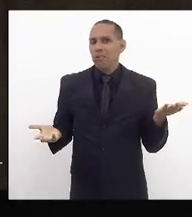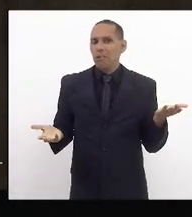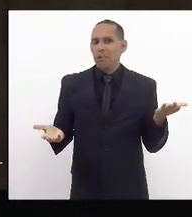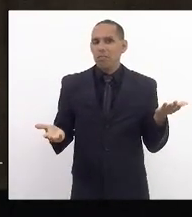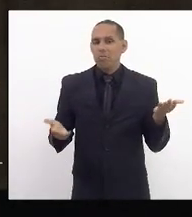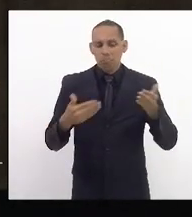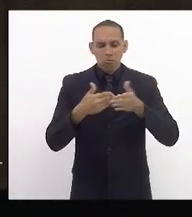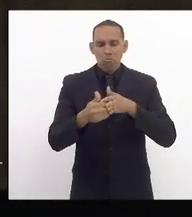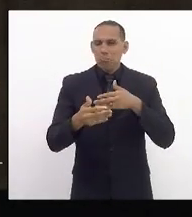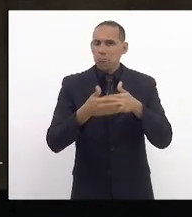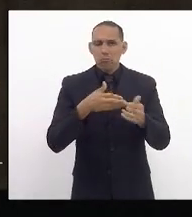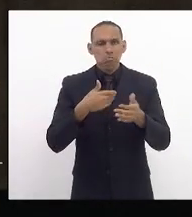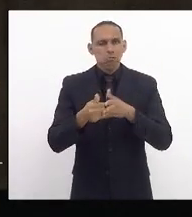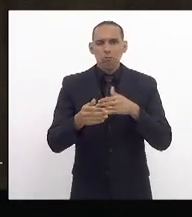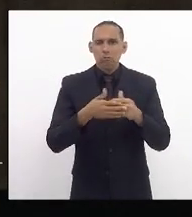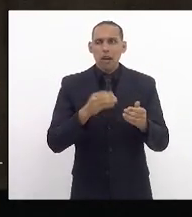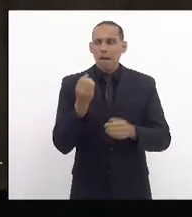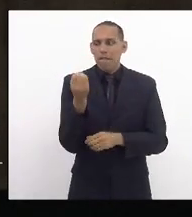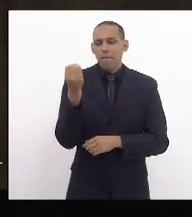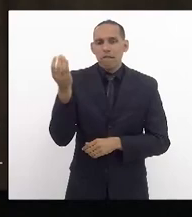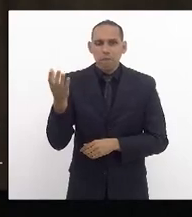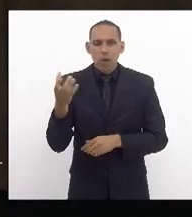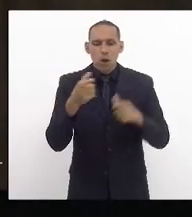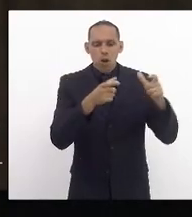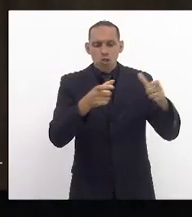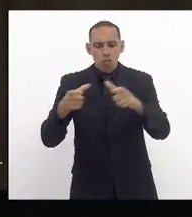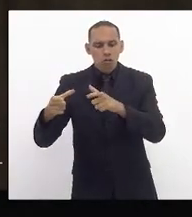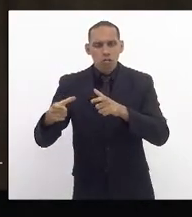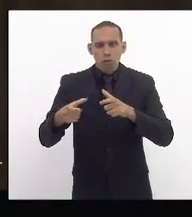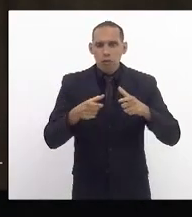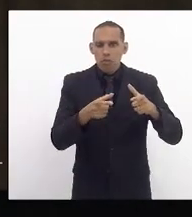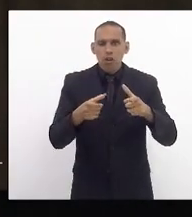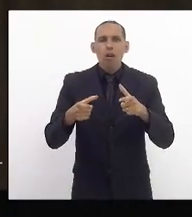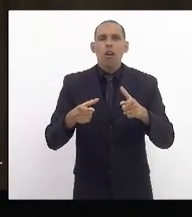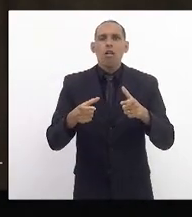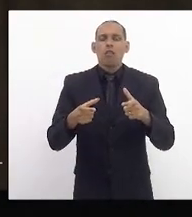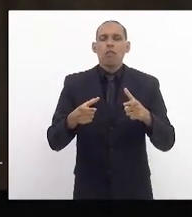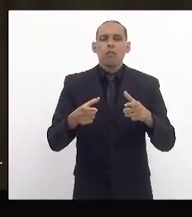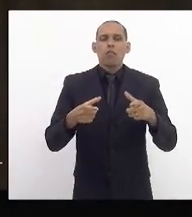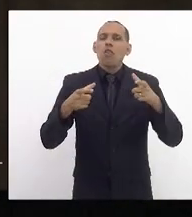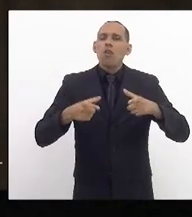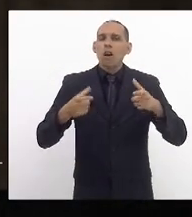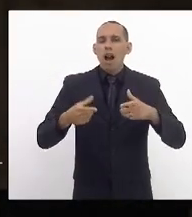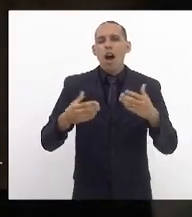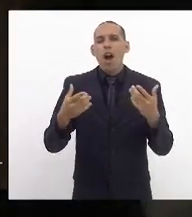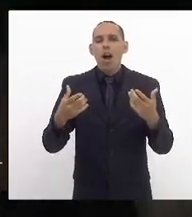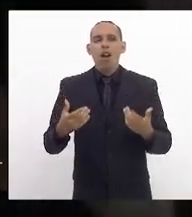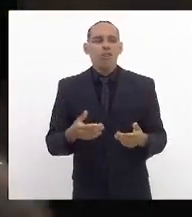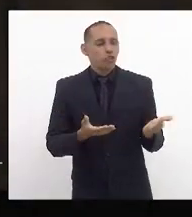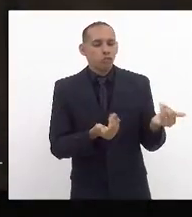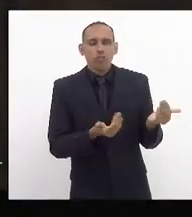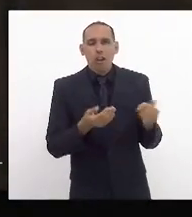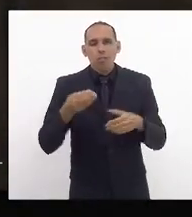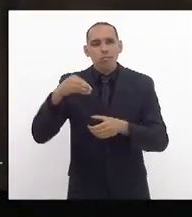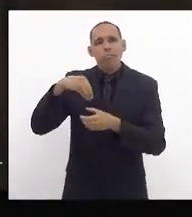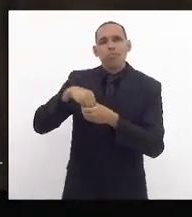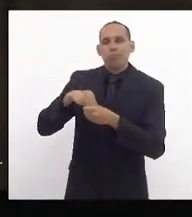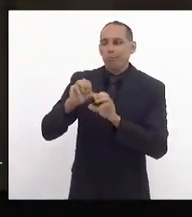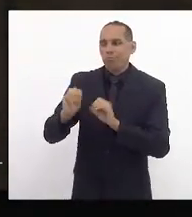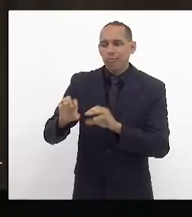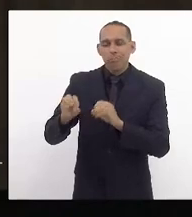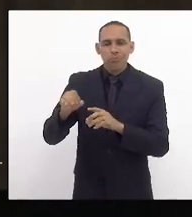mesmo que fora das unidades de cumprimento de medida socioeducativa. Isso